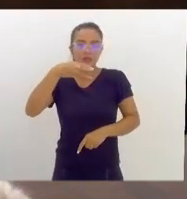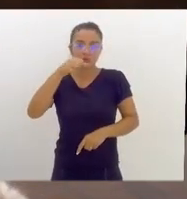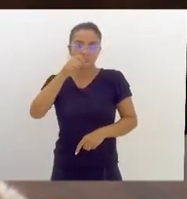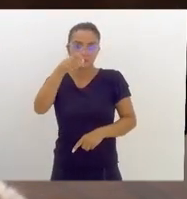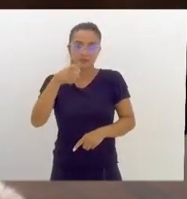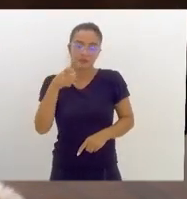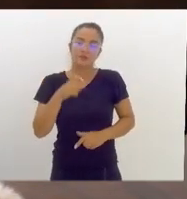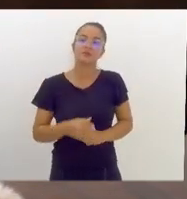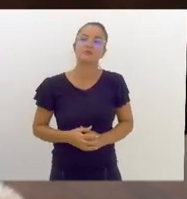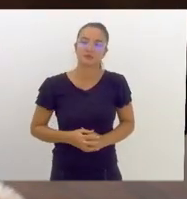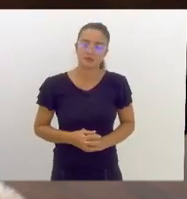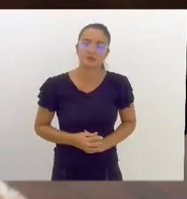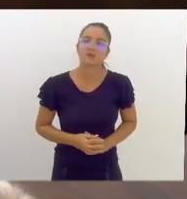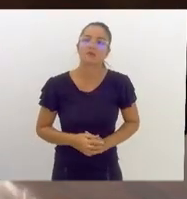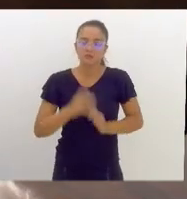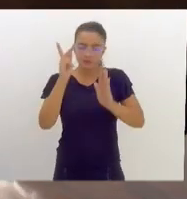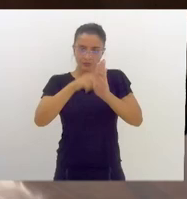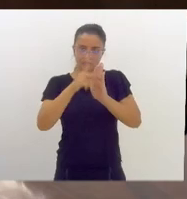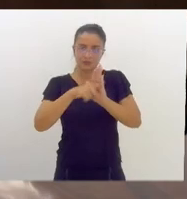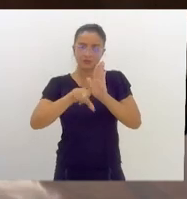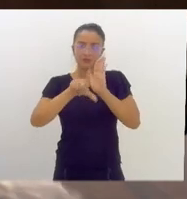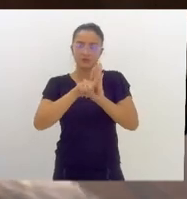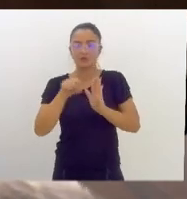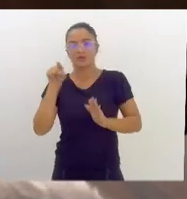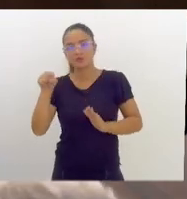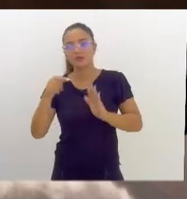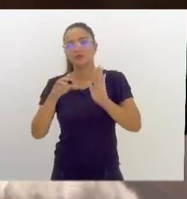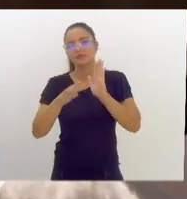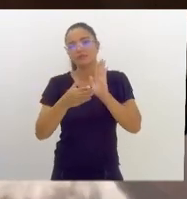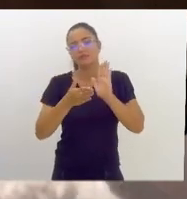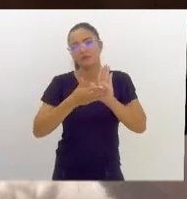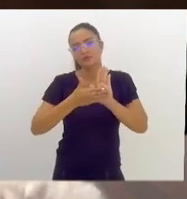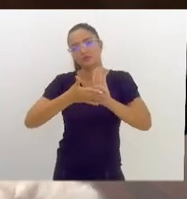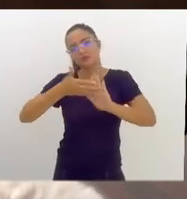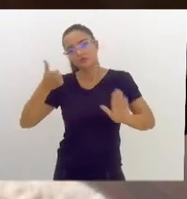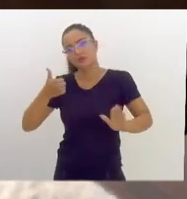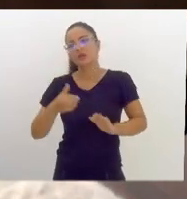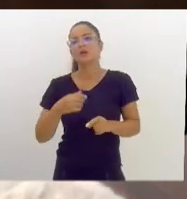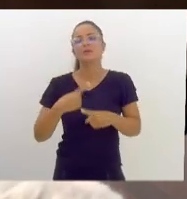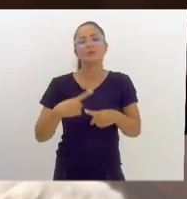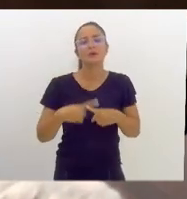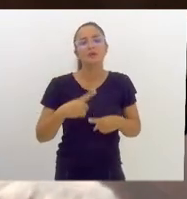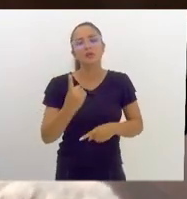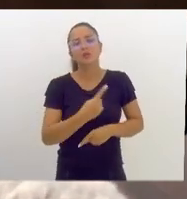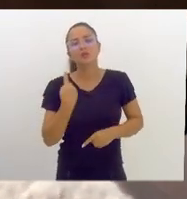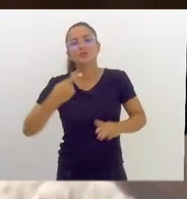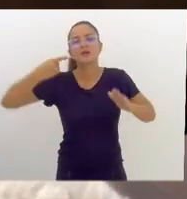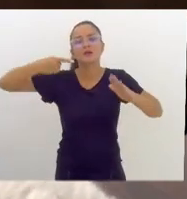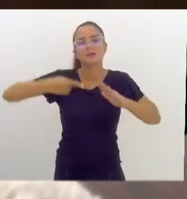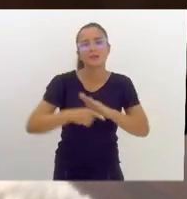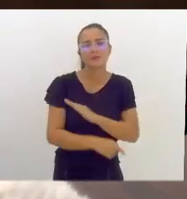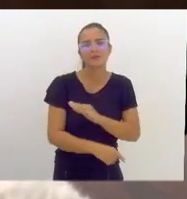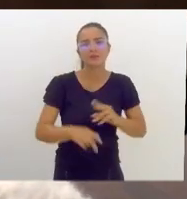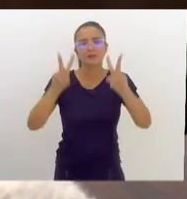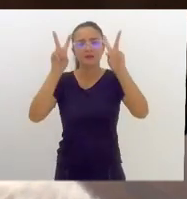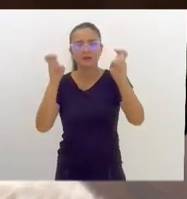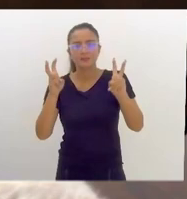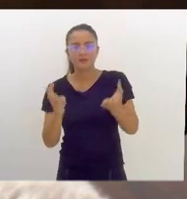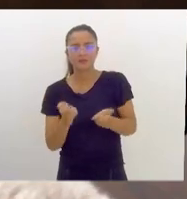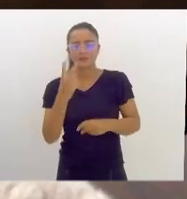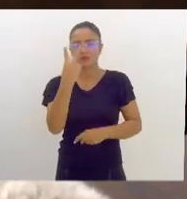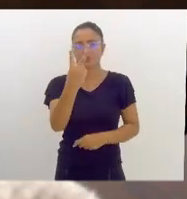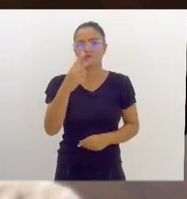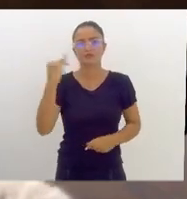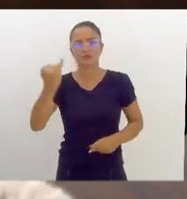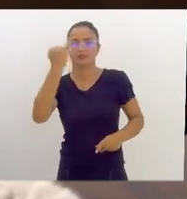Lemos, para o seu projeto que também pediu a retirada, para que possamos também aprofundarmos esses dois temas tão importantes para o